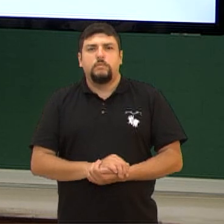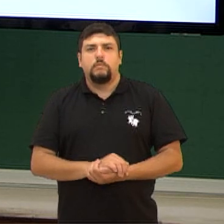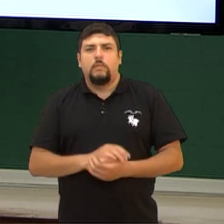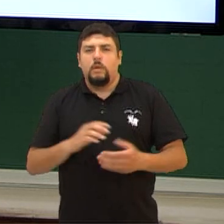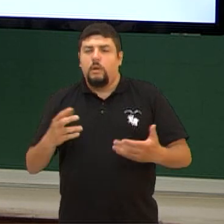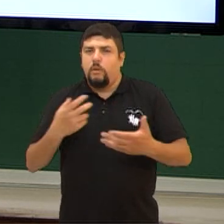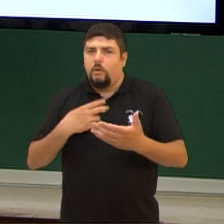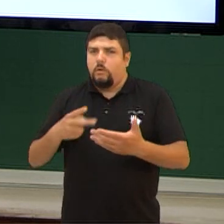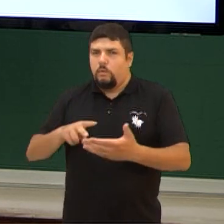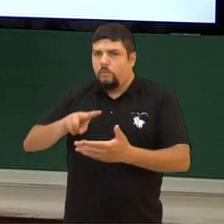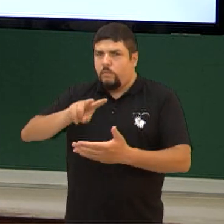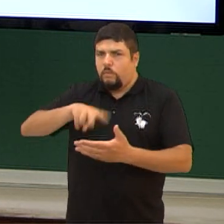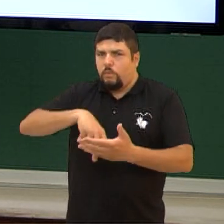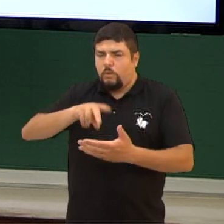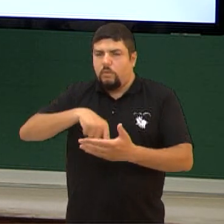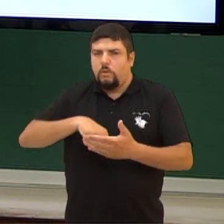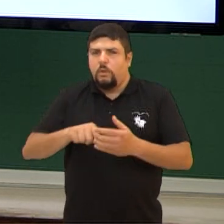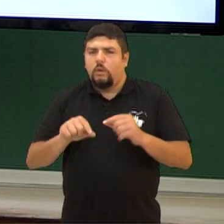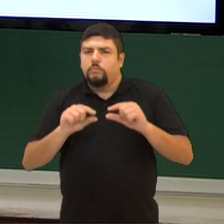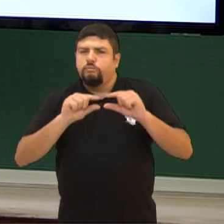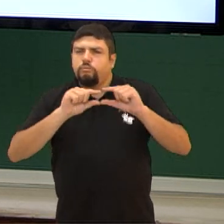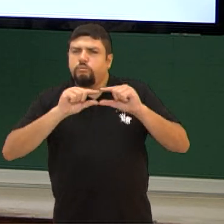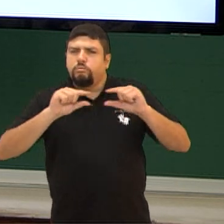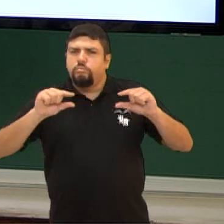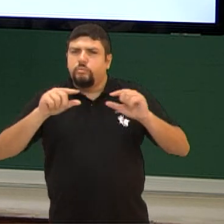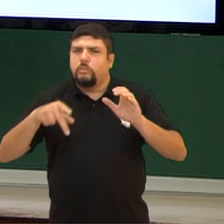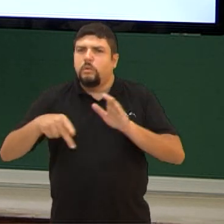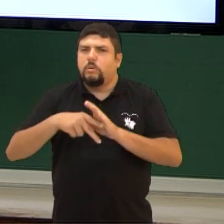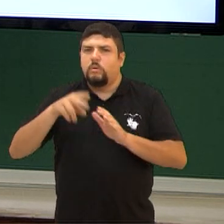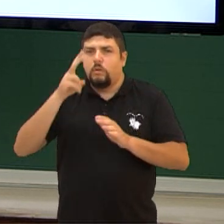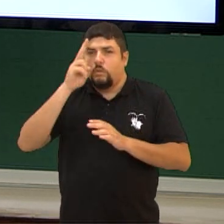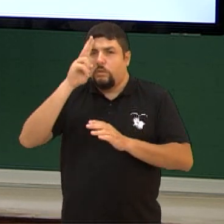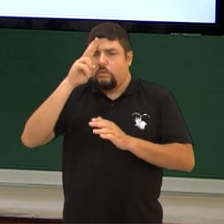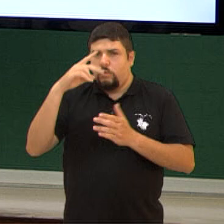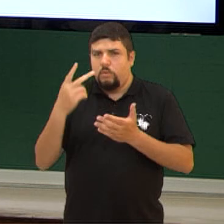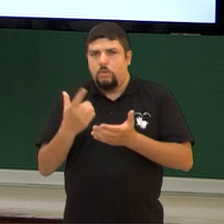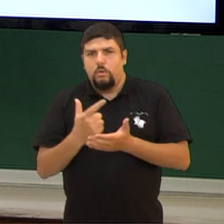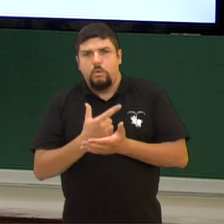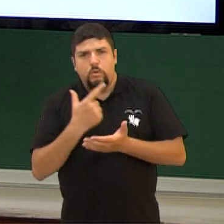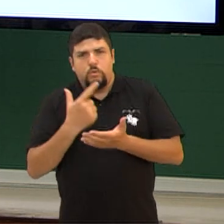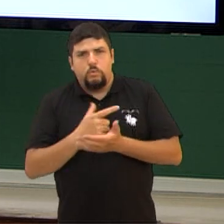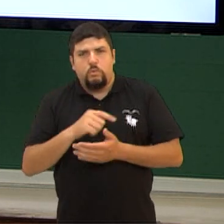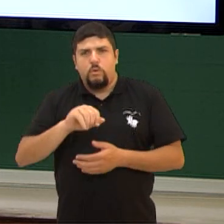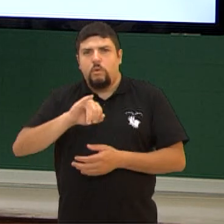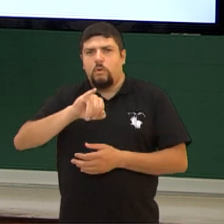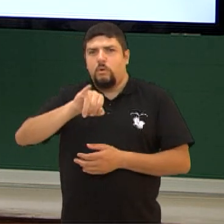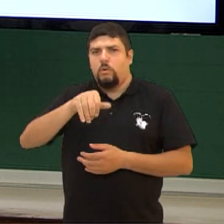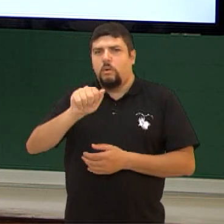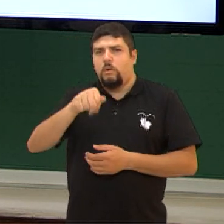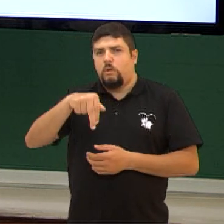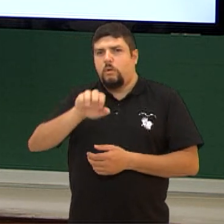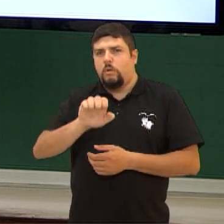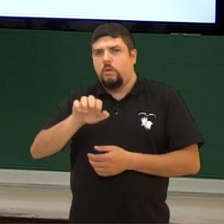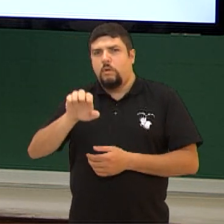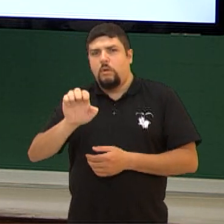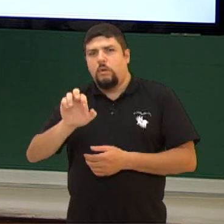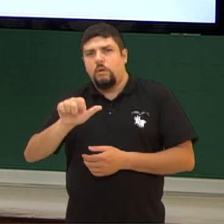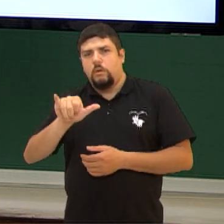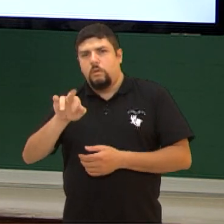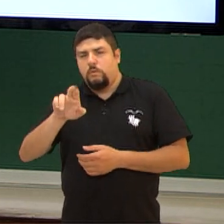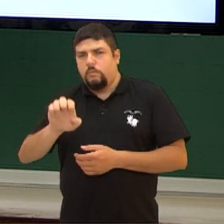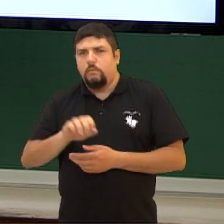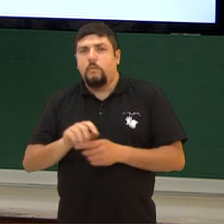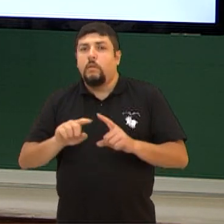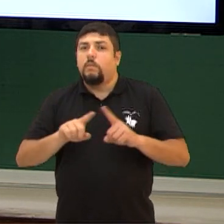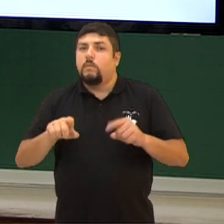ler um fragmento da história, tá, do livro Jane Eyre, ok? Mas, ó, fica por conta de vocês e a curiosidade